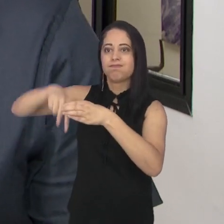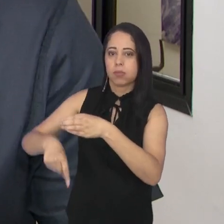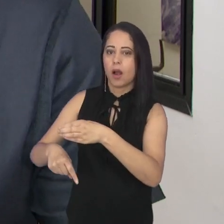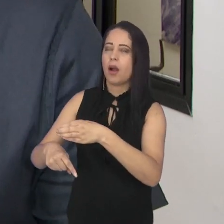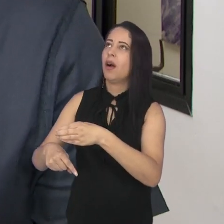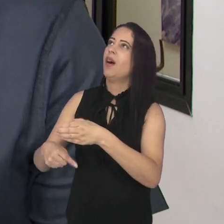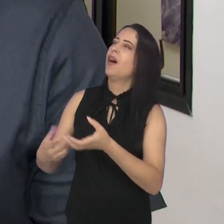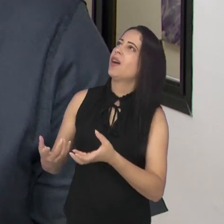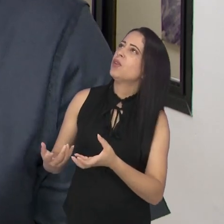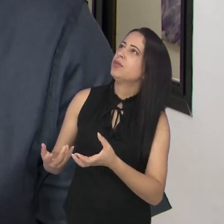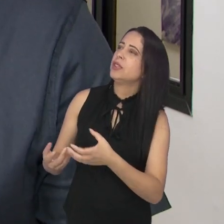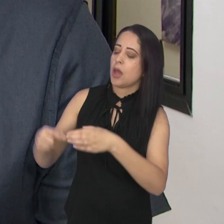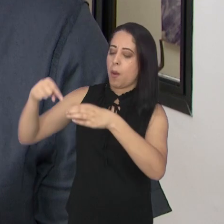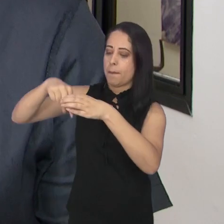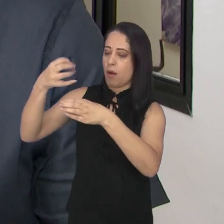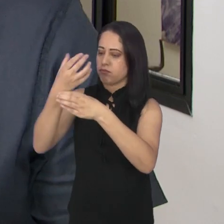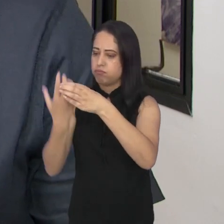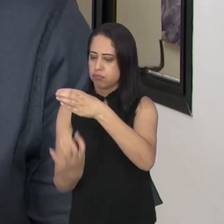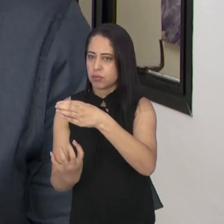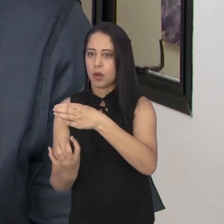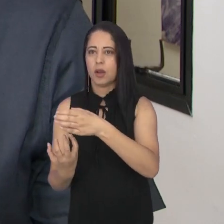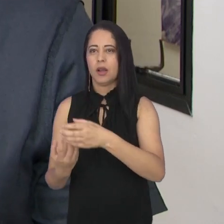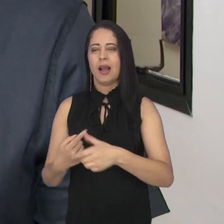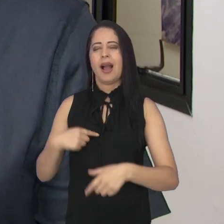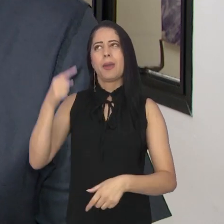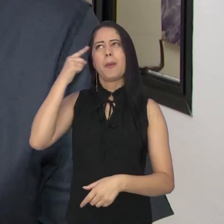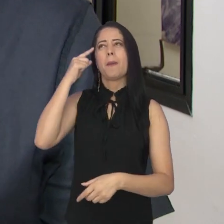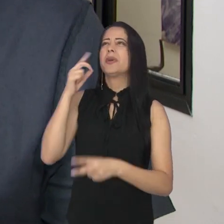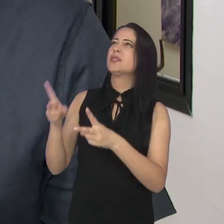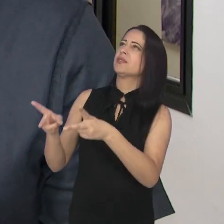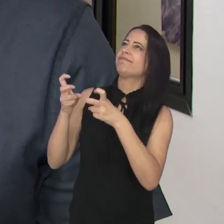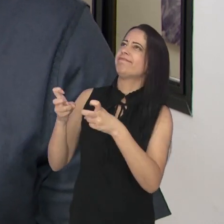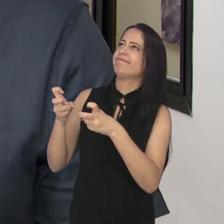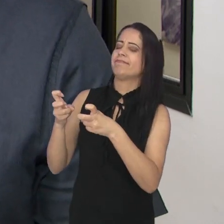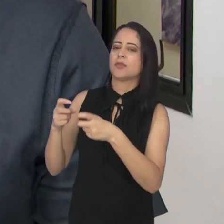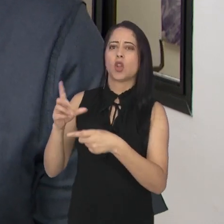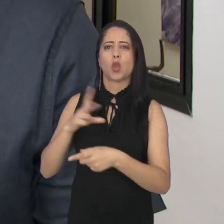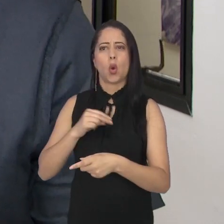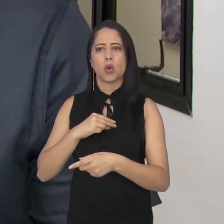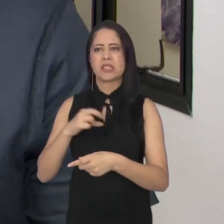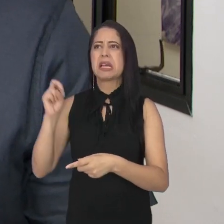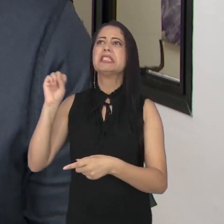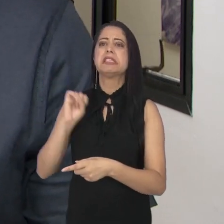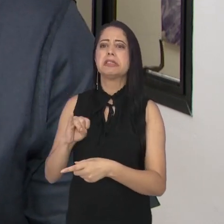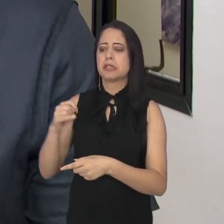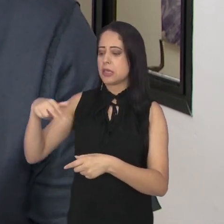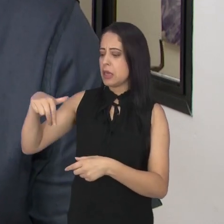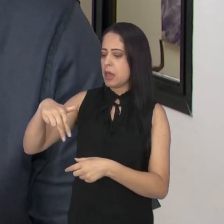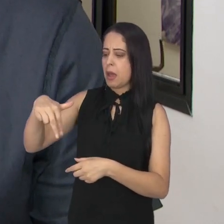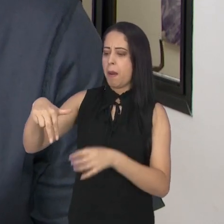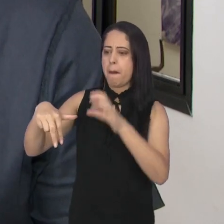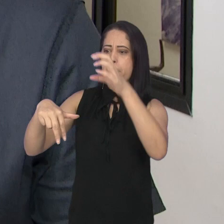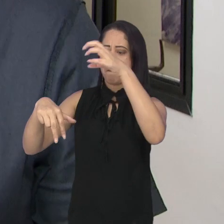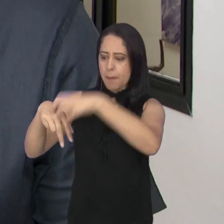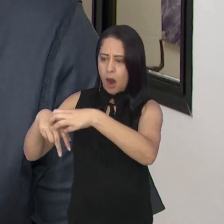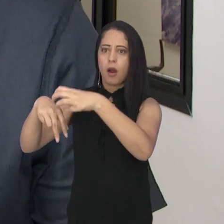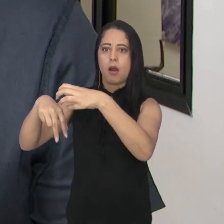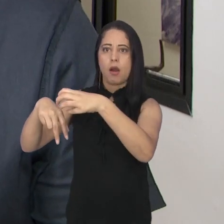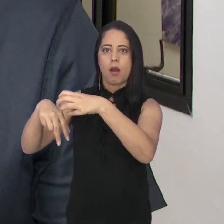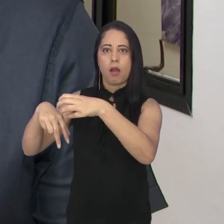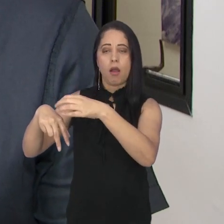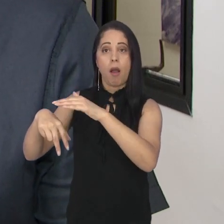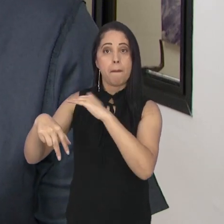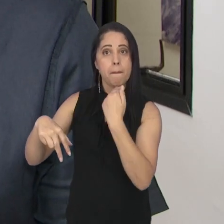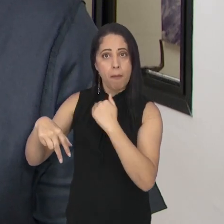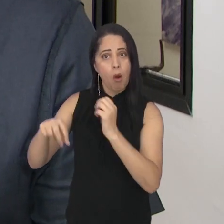e estourava a telha e ia ao chão. Então, aquilo ali me chamou a atenção. Falei, já pensou se uma jaca dessa cai em cima da